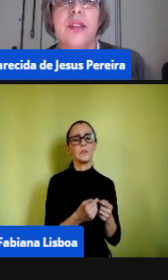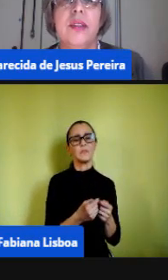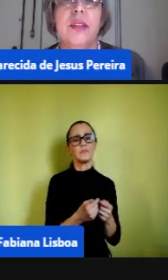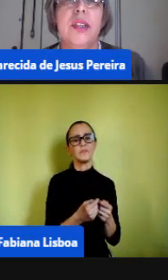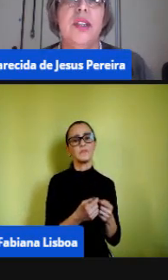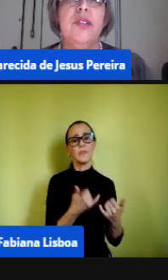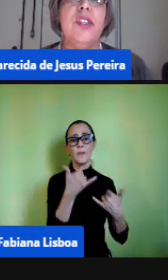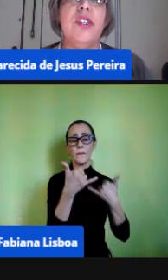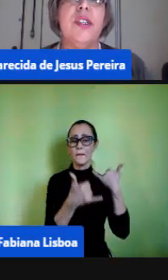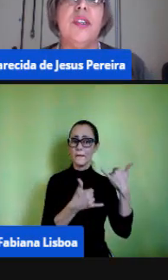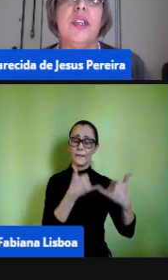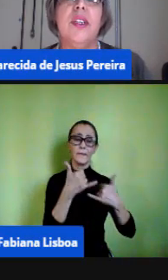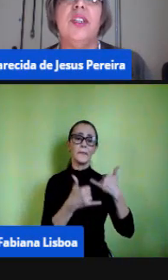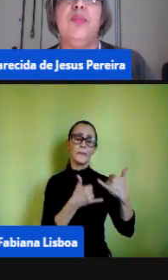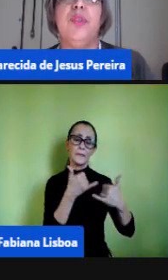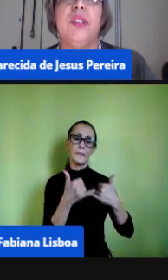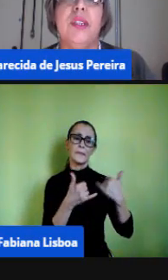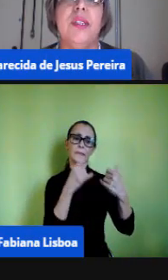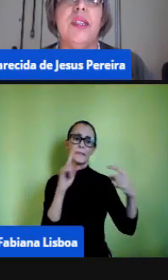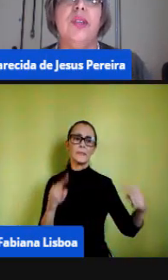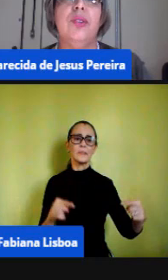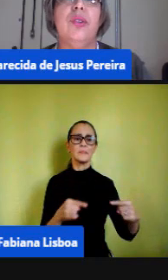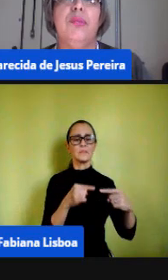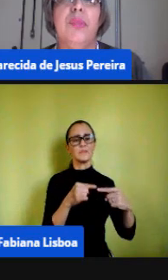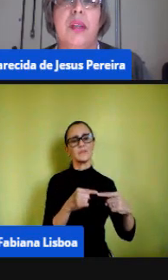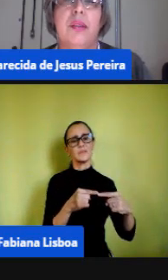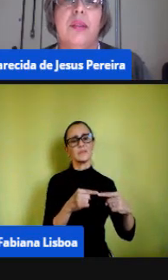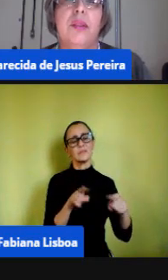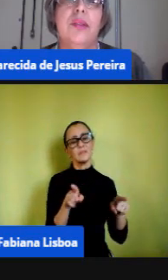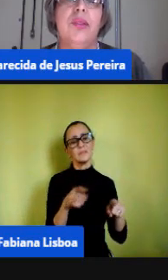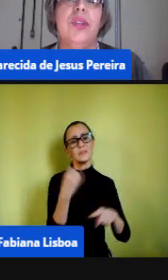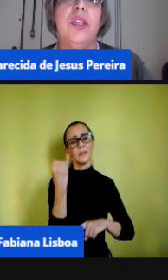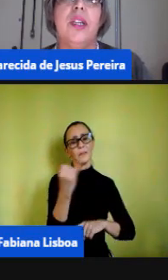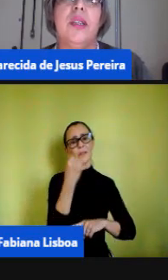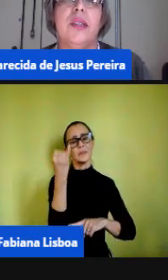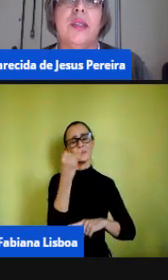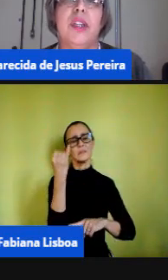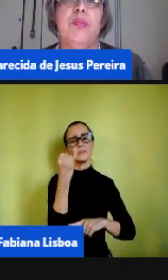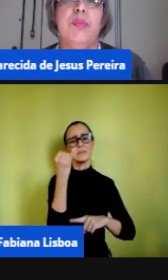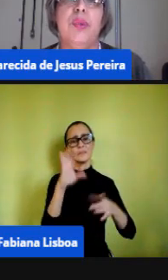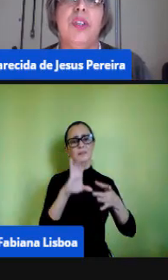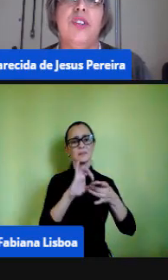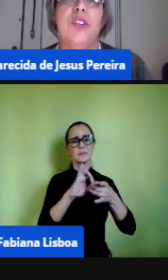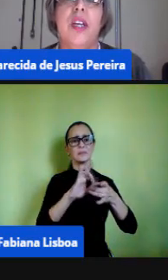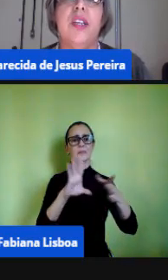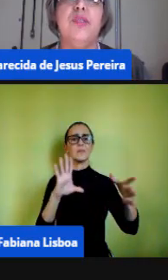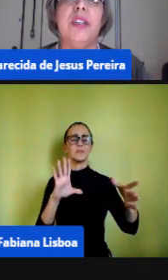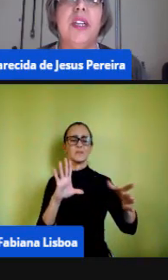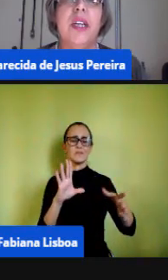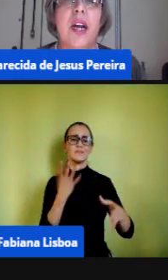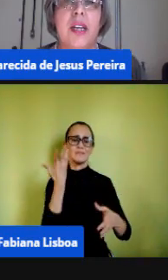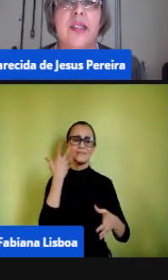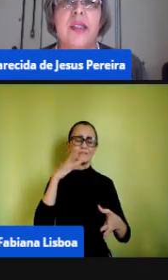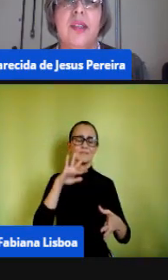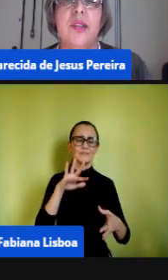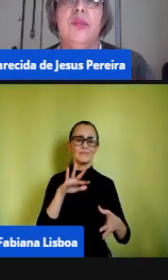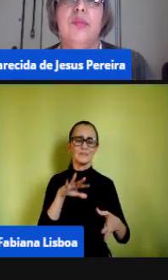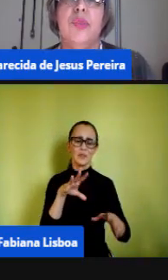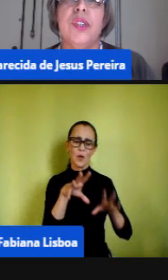lúdica, enfatizando a grande importância da autonomia, onde a criança manipula diferentes